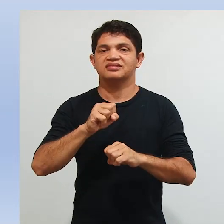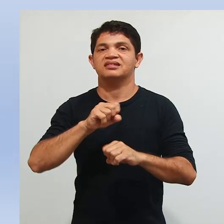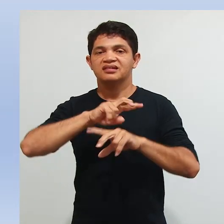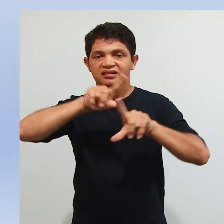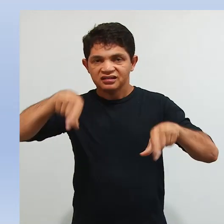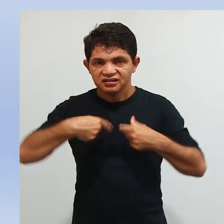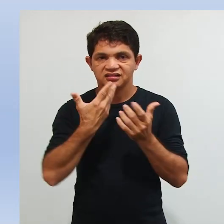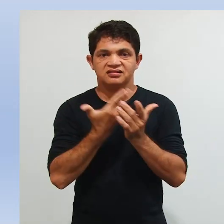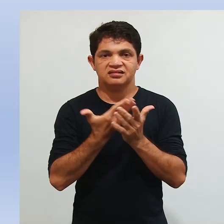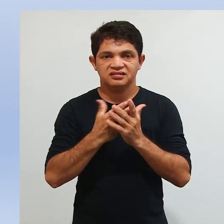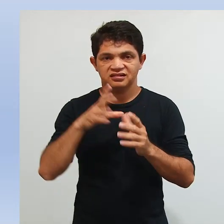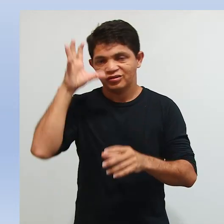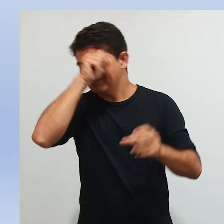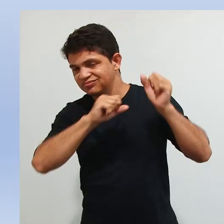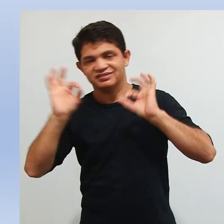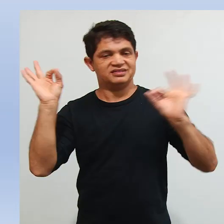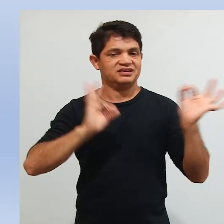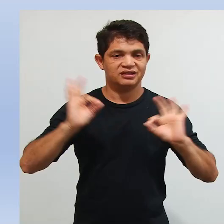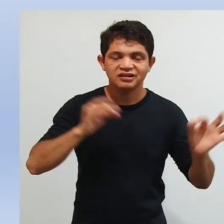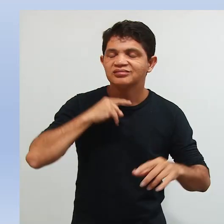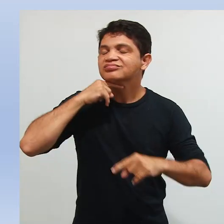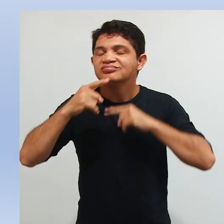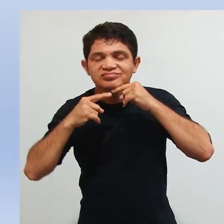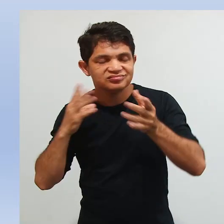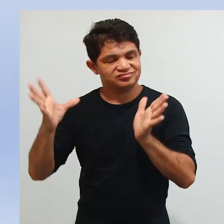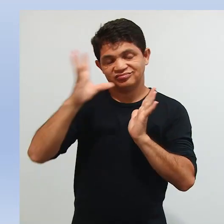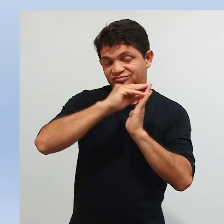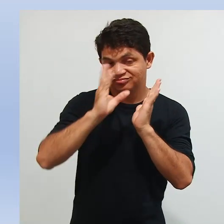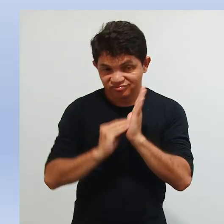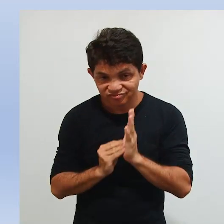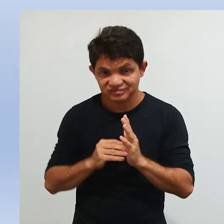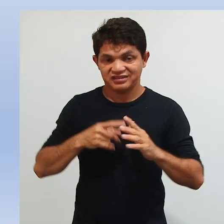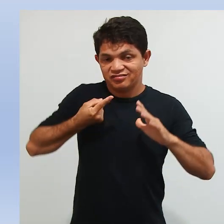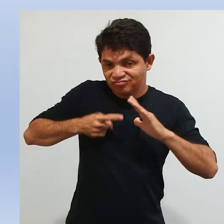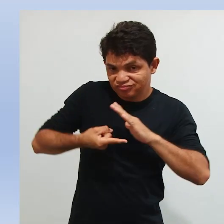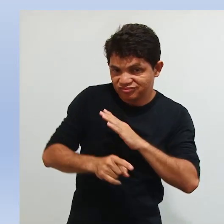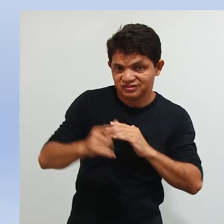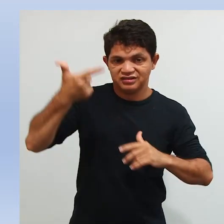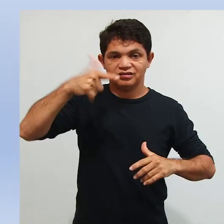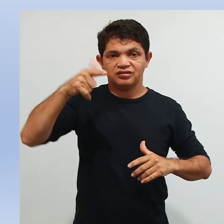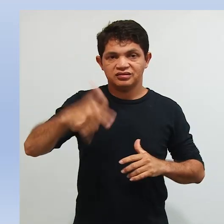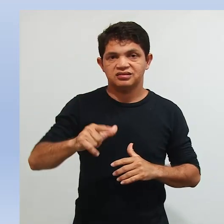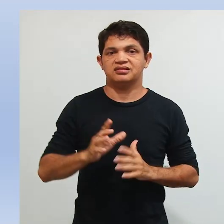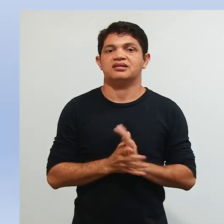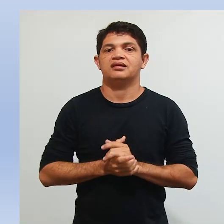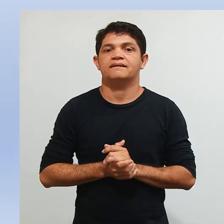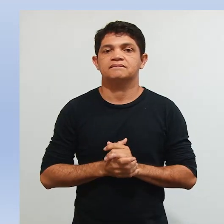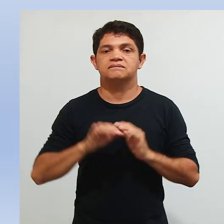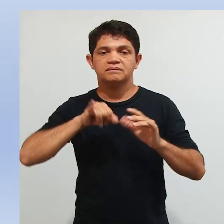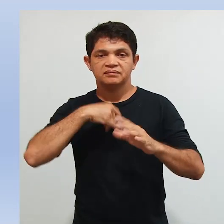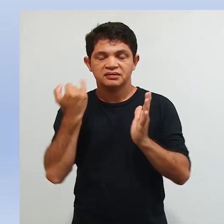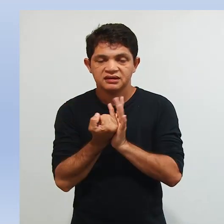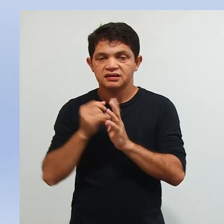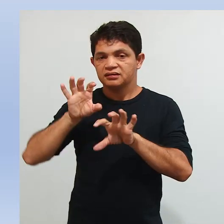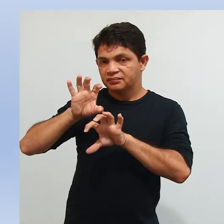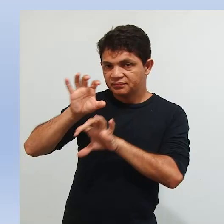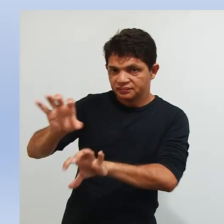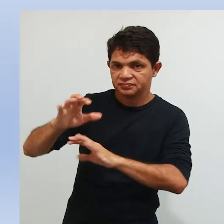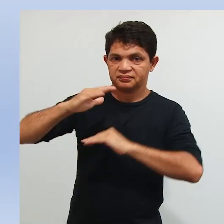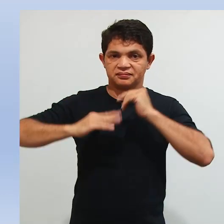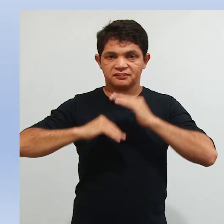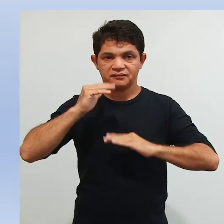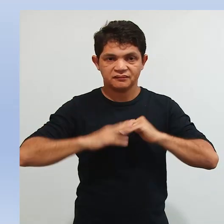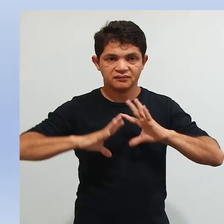sintoma quando o não aprender não configura um quadro permanente. A maneira, a intensidade com